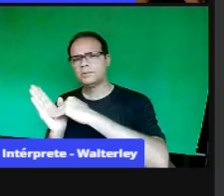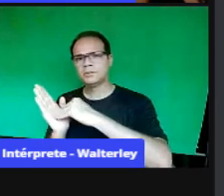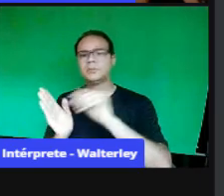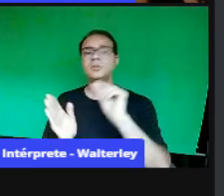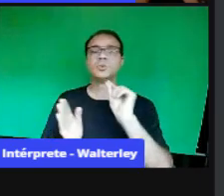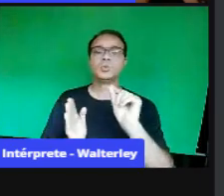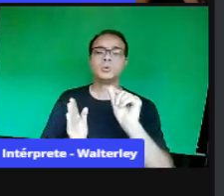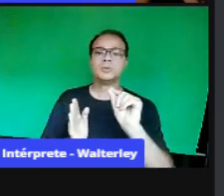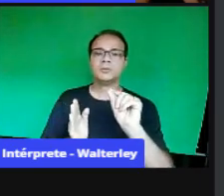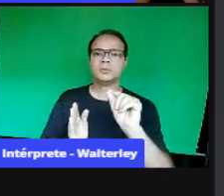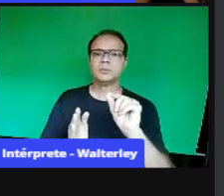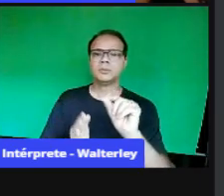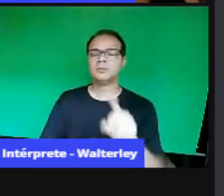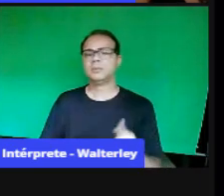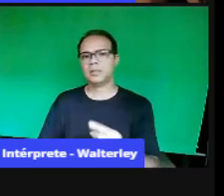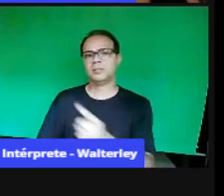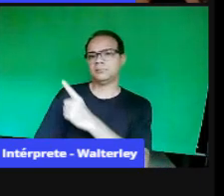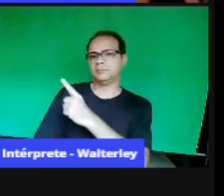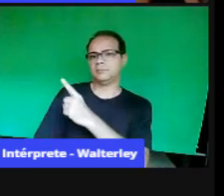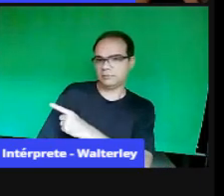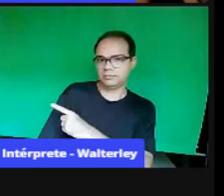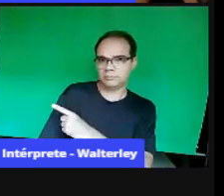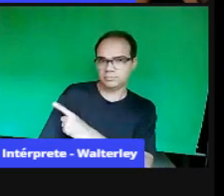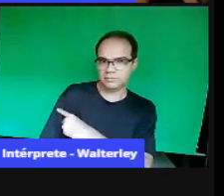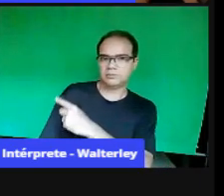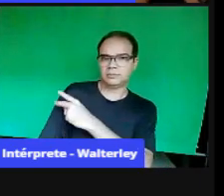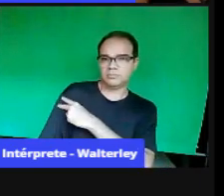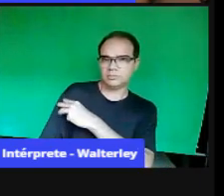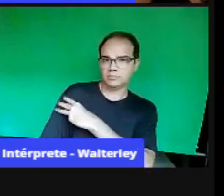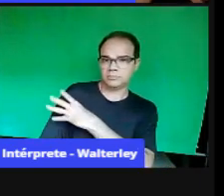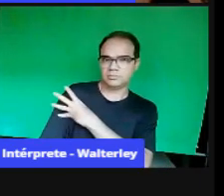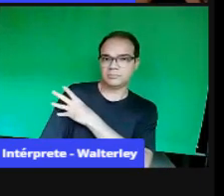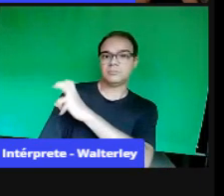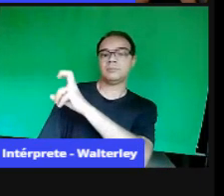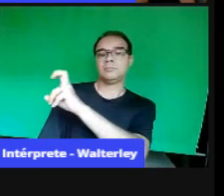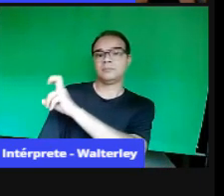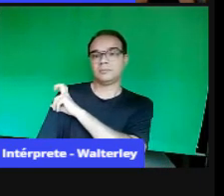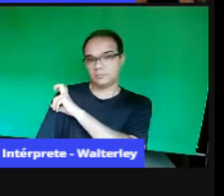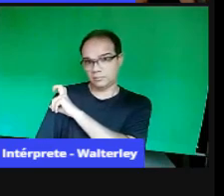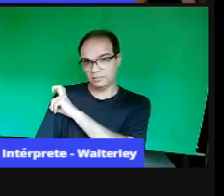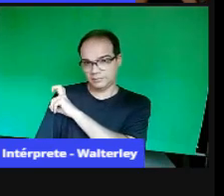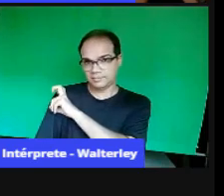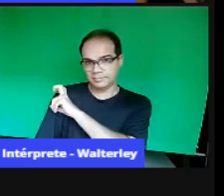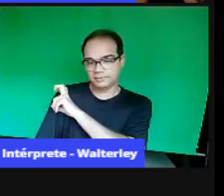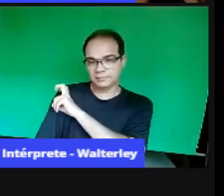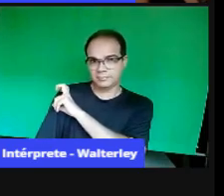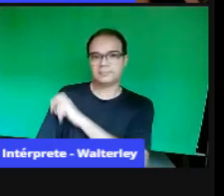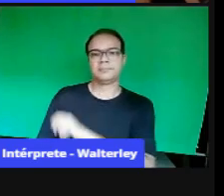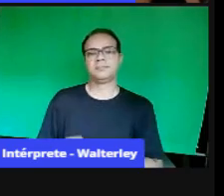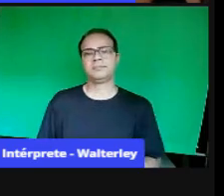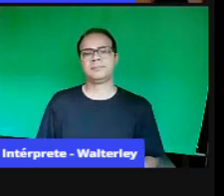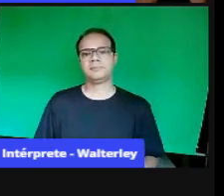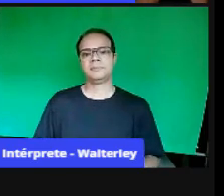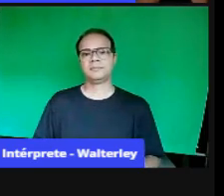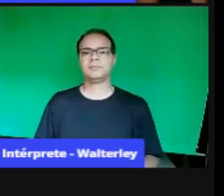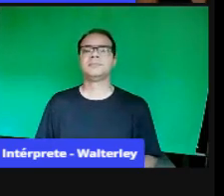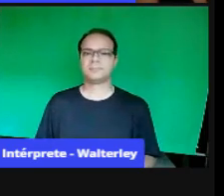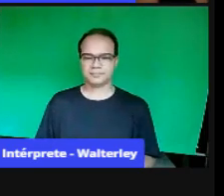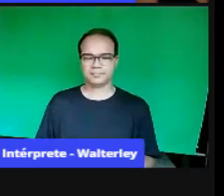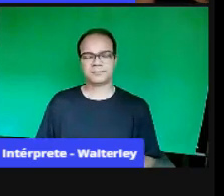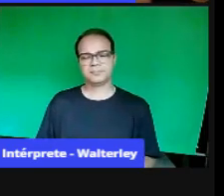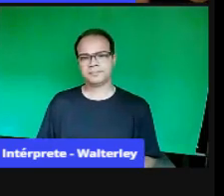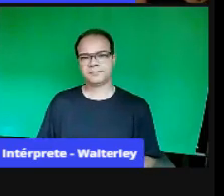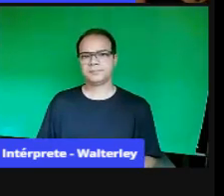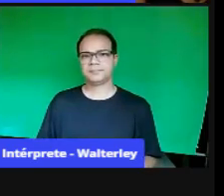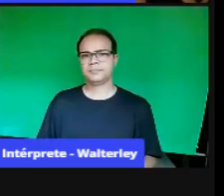sondagem do ensino fundamental, né? Esse instrumento a gente finaliza e aí a gente passa para o próximo slide, onde a gente fala do ensino